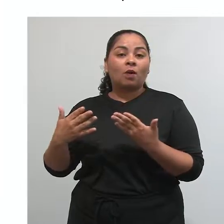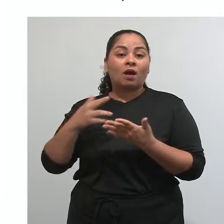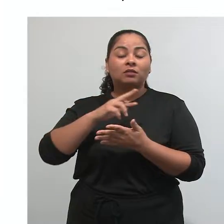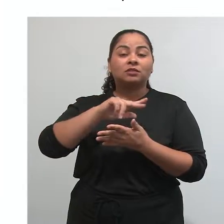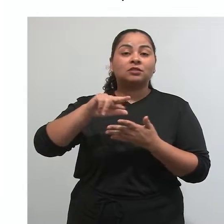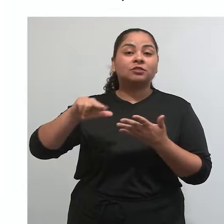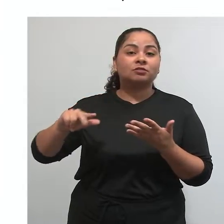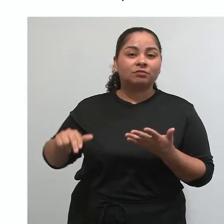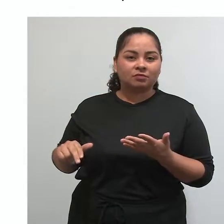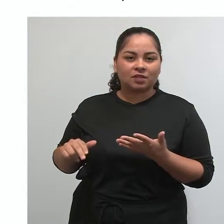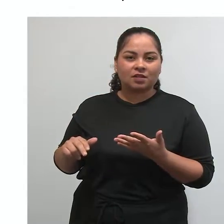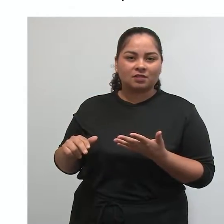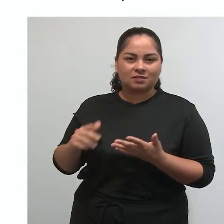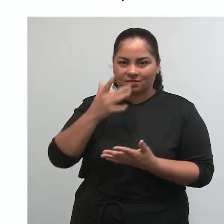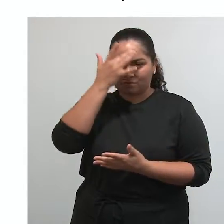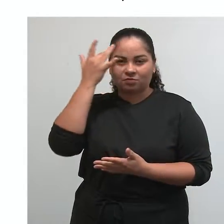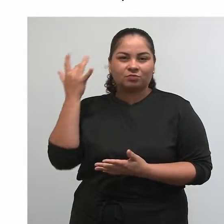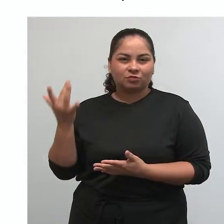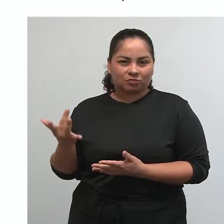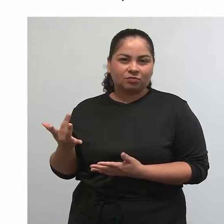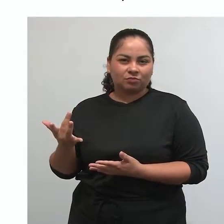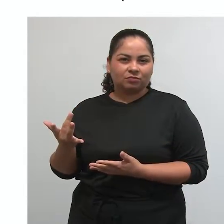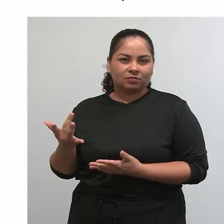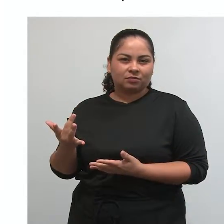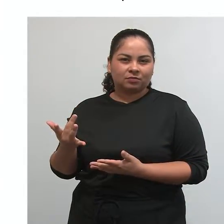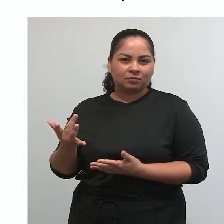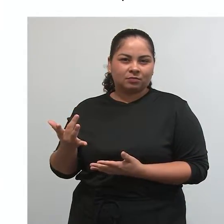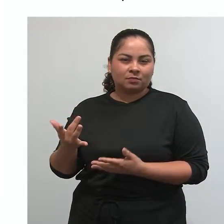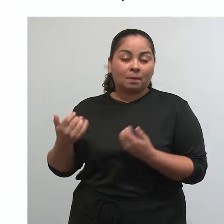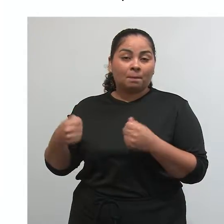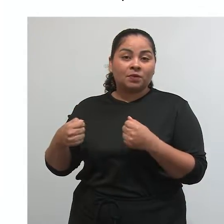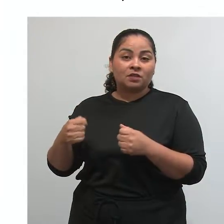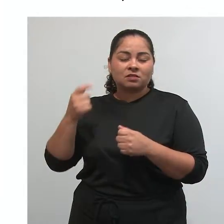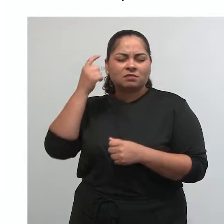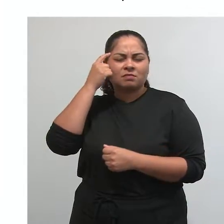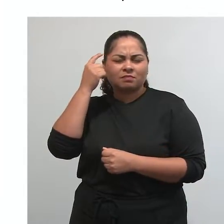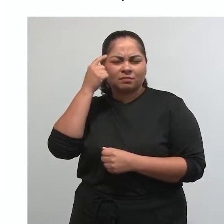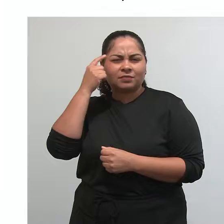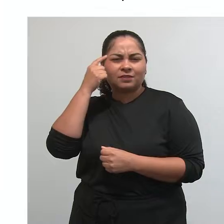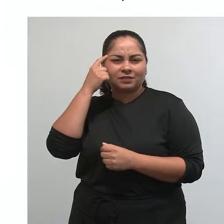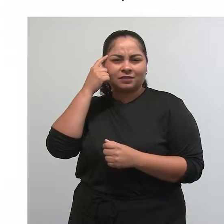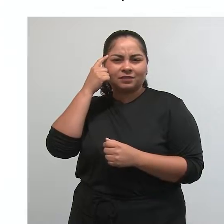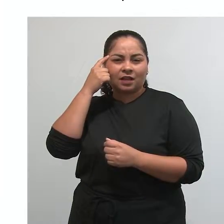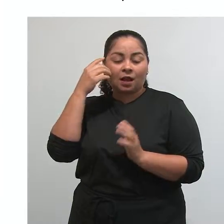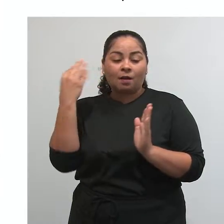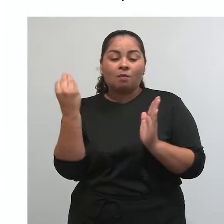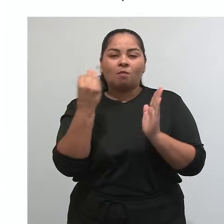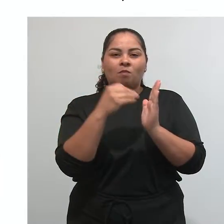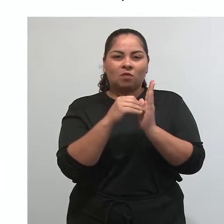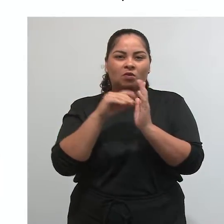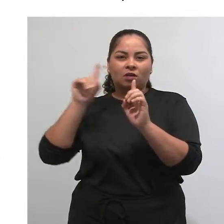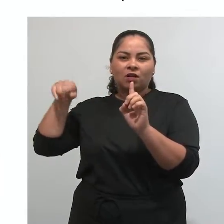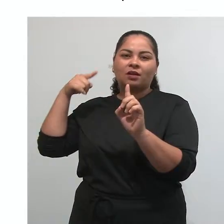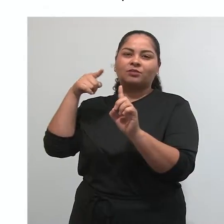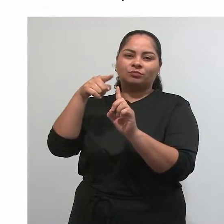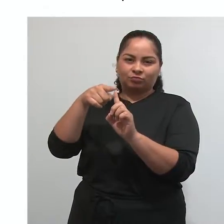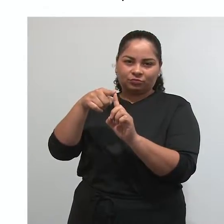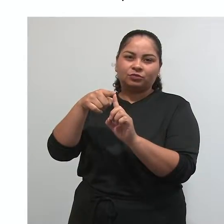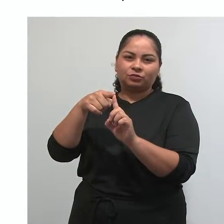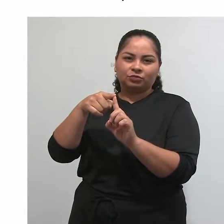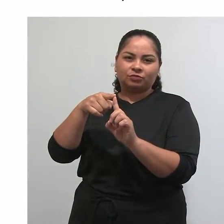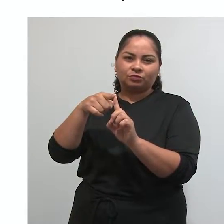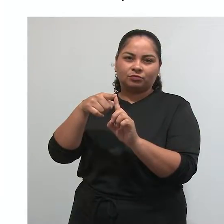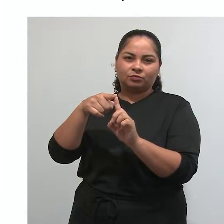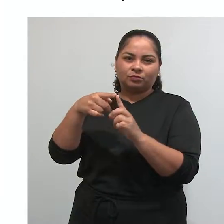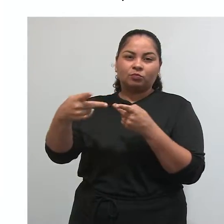que elas vão ter grandes ganhos na harmonia. Eita, que eu ganhei de horrores agora. Vocês vão perceber